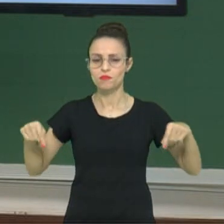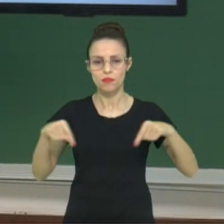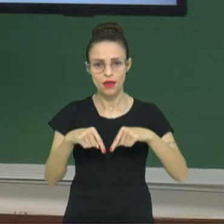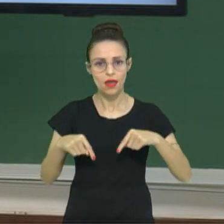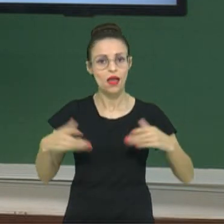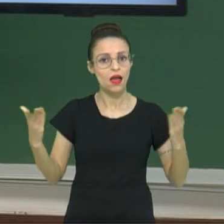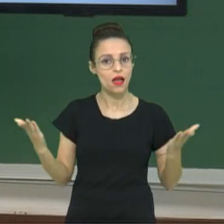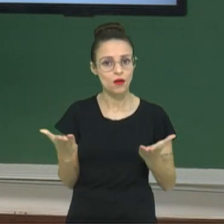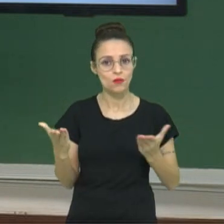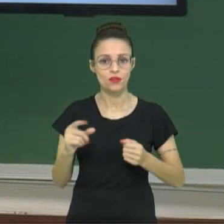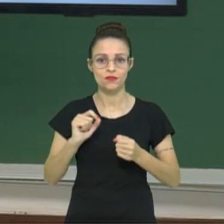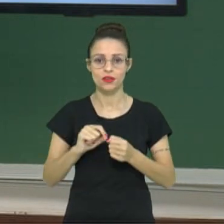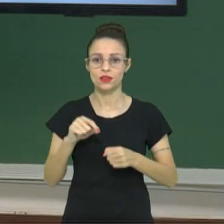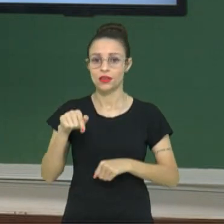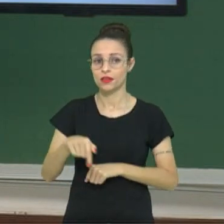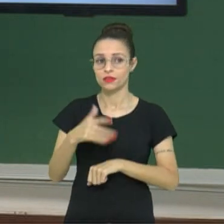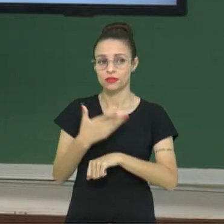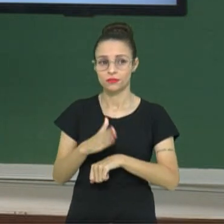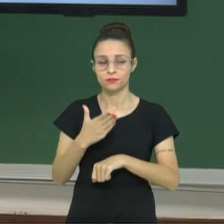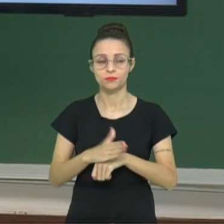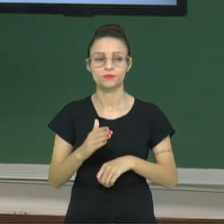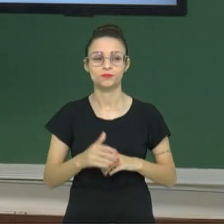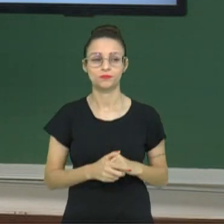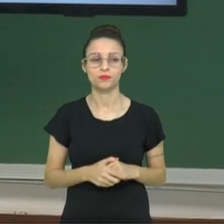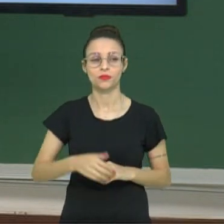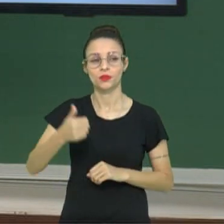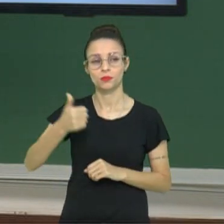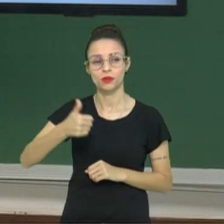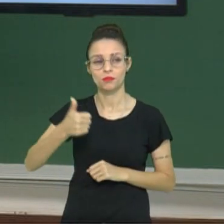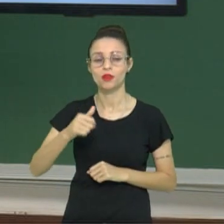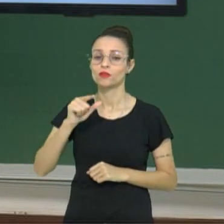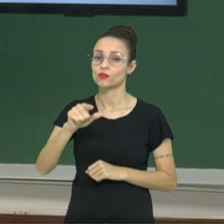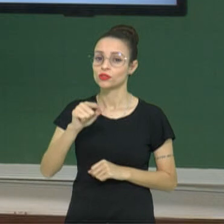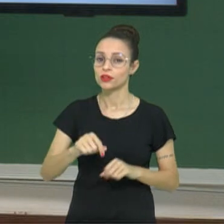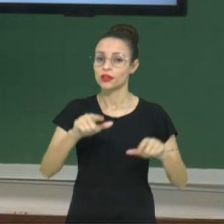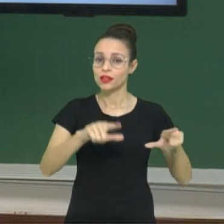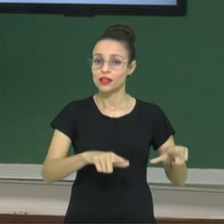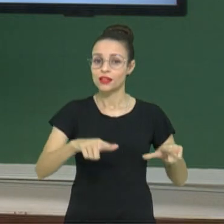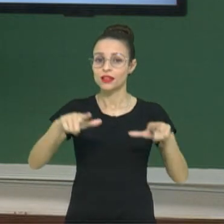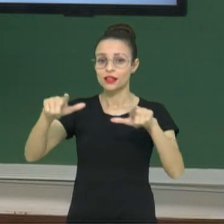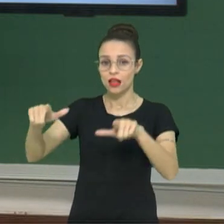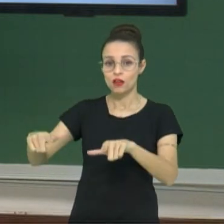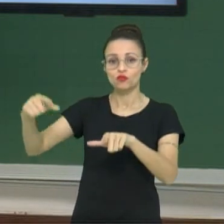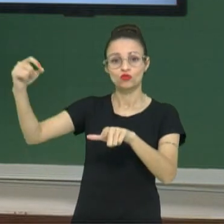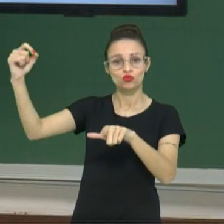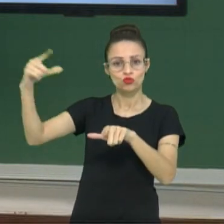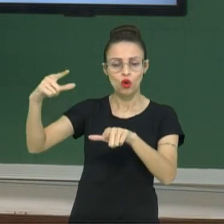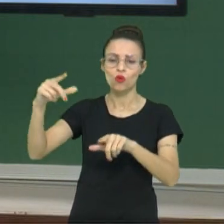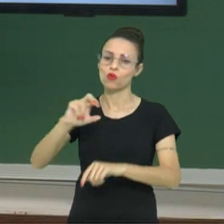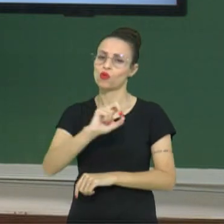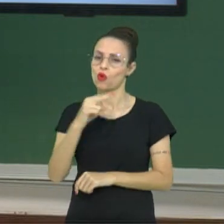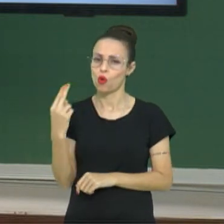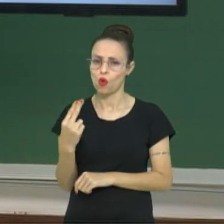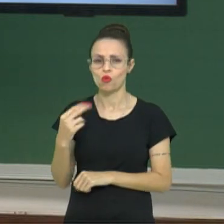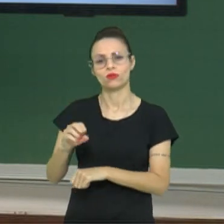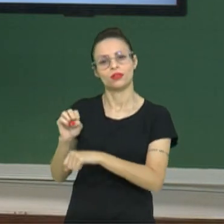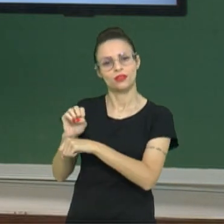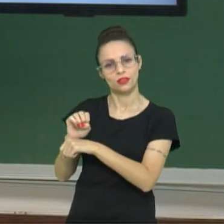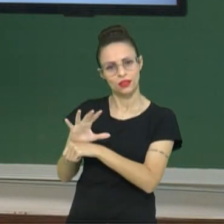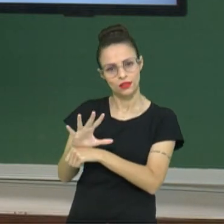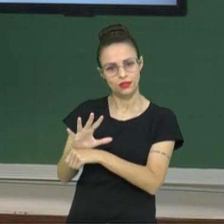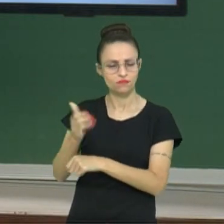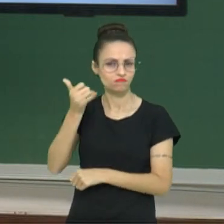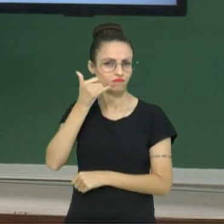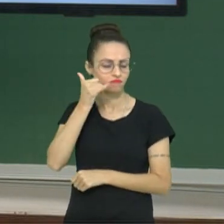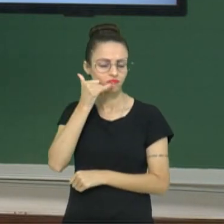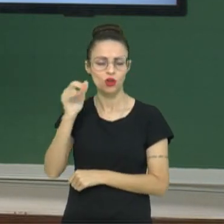vamos fazer aqui, tá? Então, a primeira coisa que você deve colocar é lá no sol ou com a lanterna, né, do